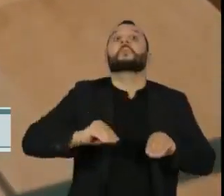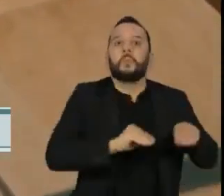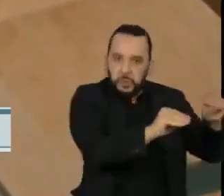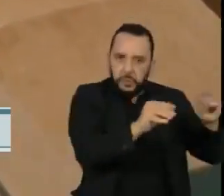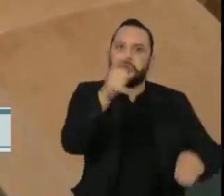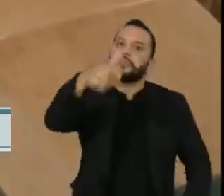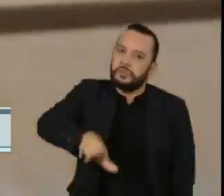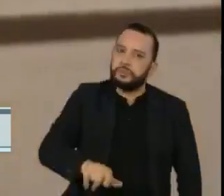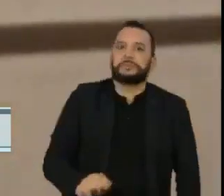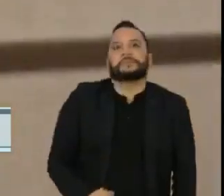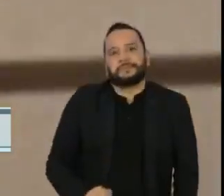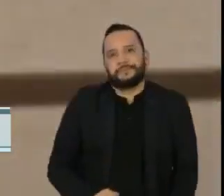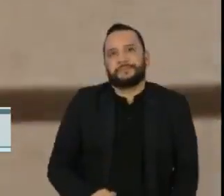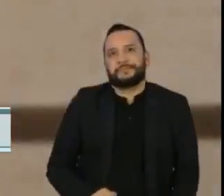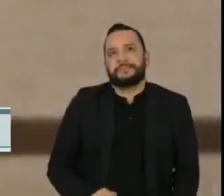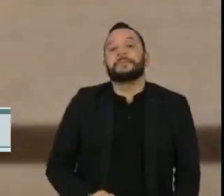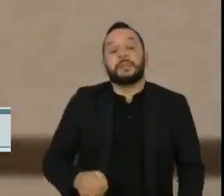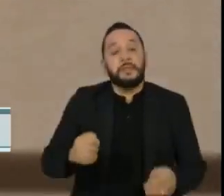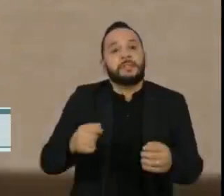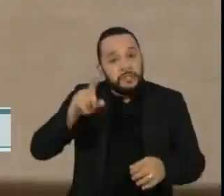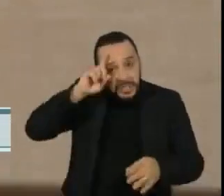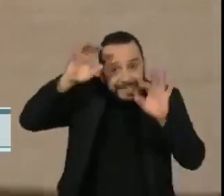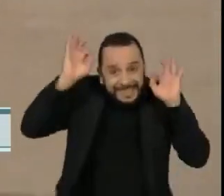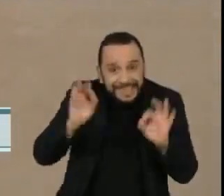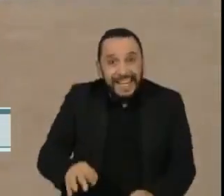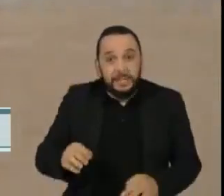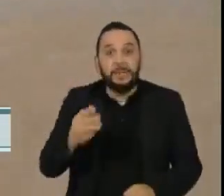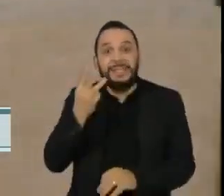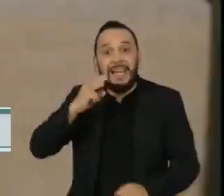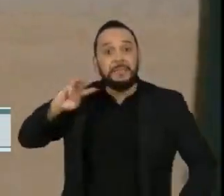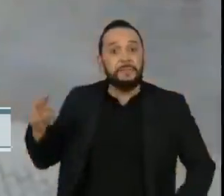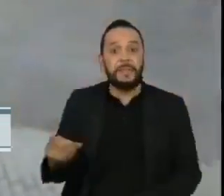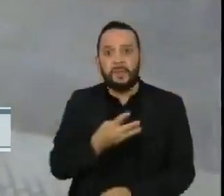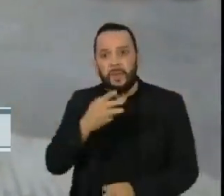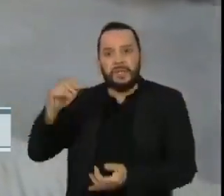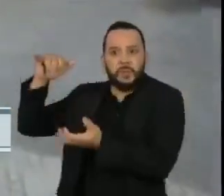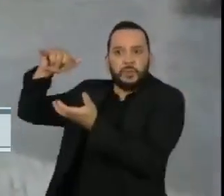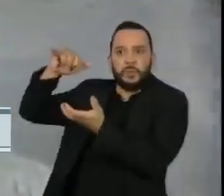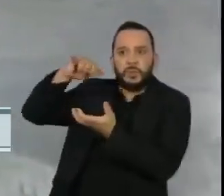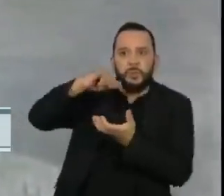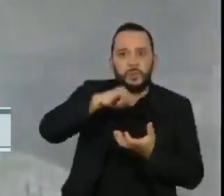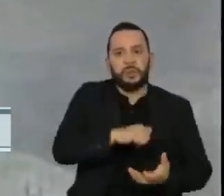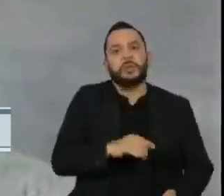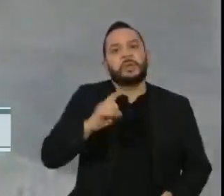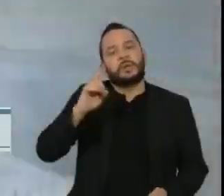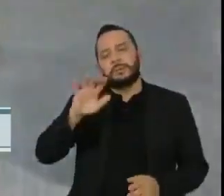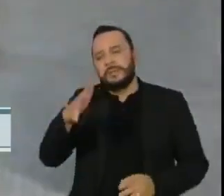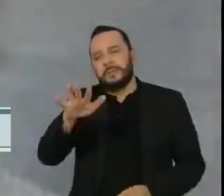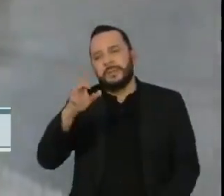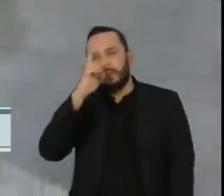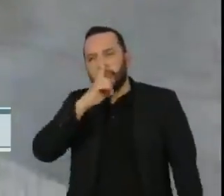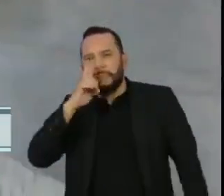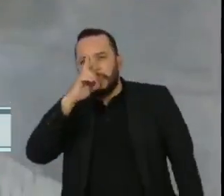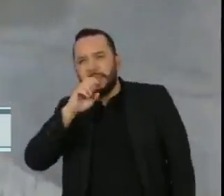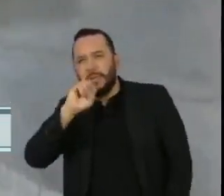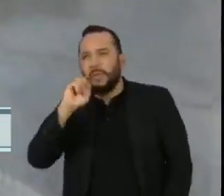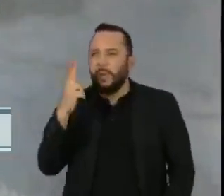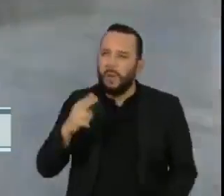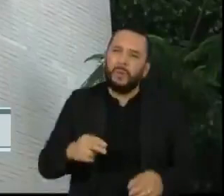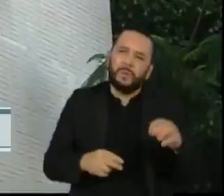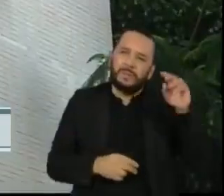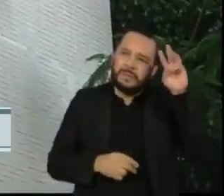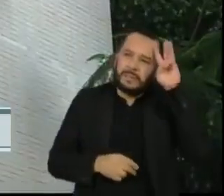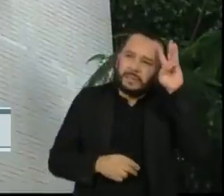E a expectativa Inicial era receber 3 milhões de doses entre o domingo e terça-feira desta